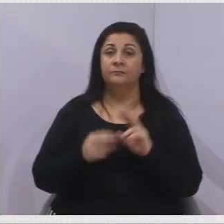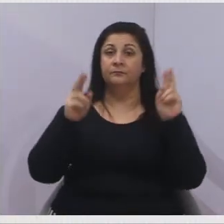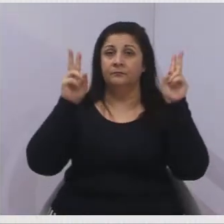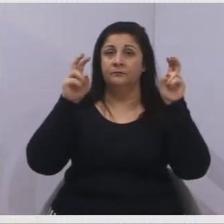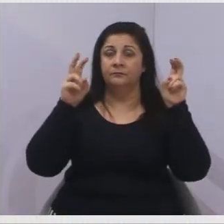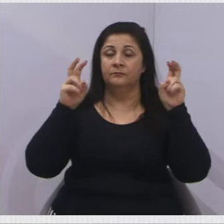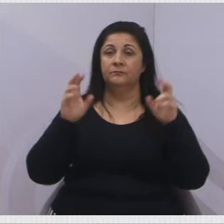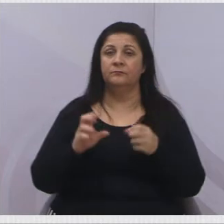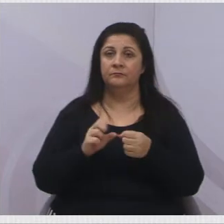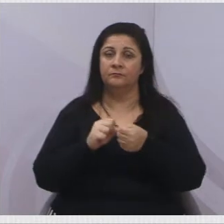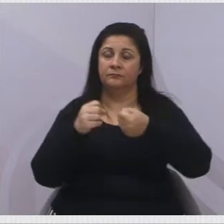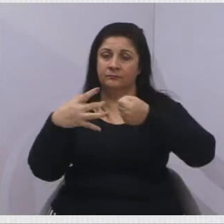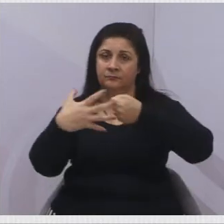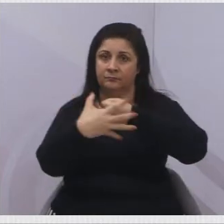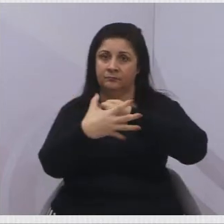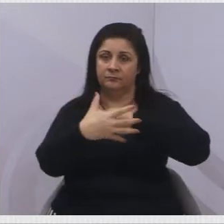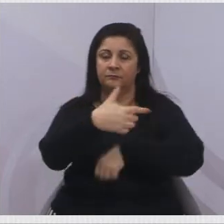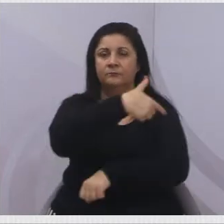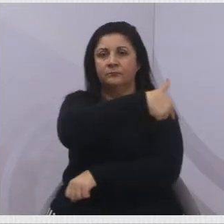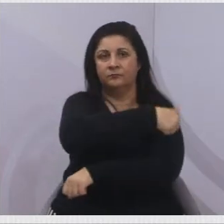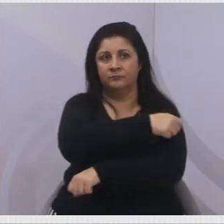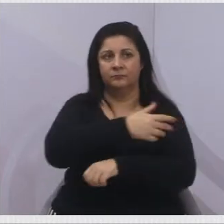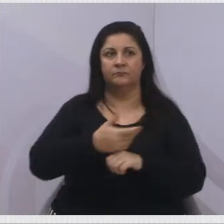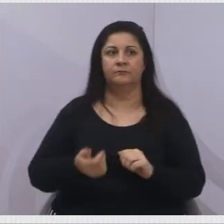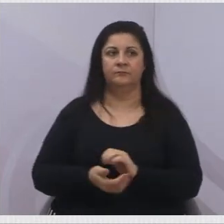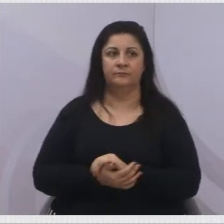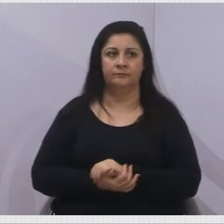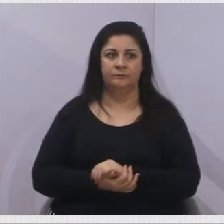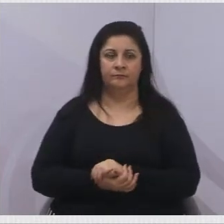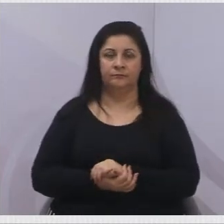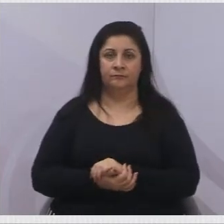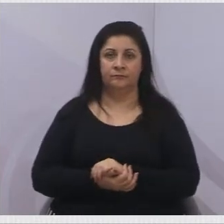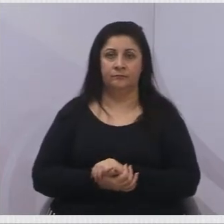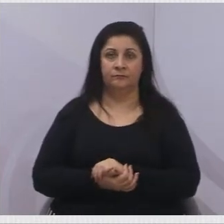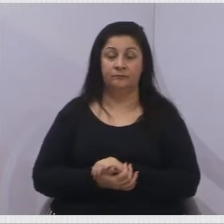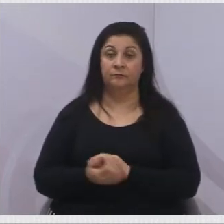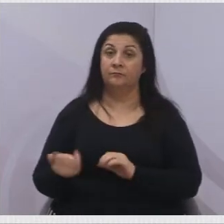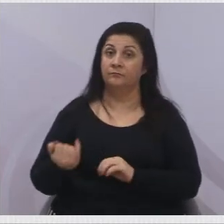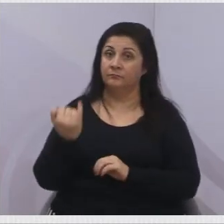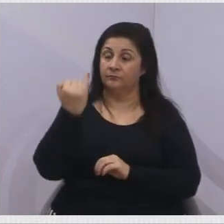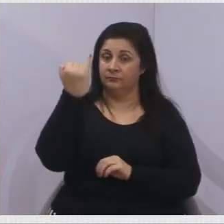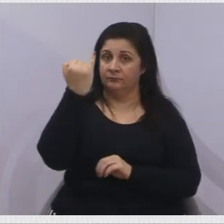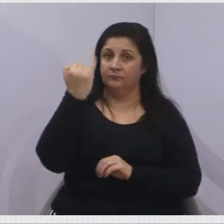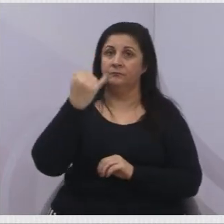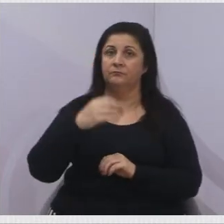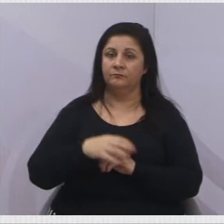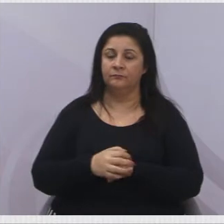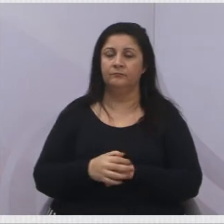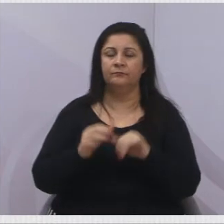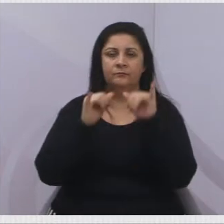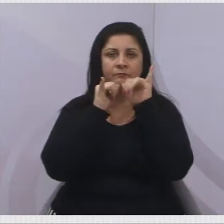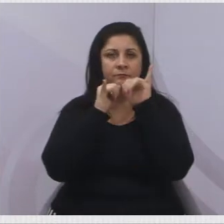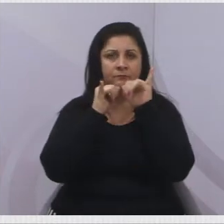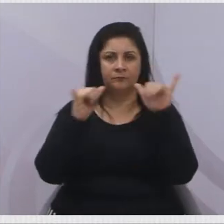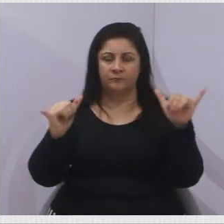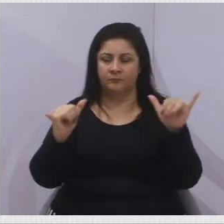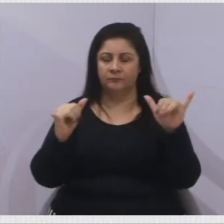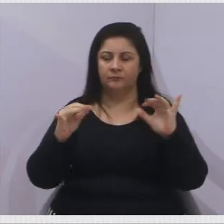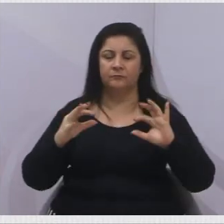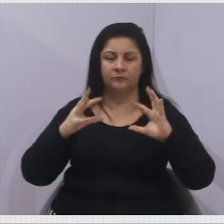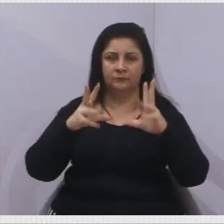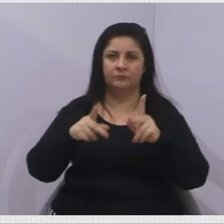à vacinação Covid, que é um dado muito importante para todos e para a